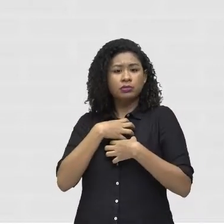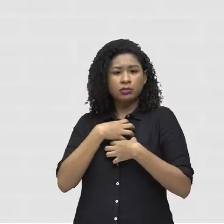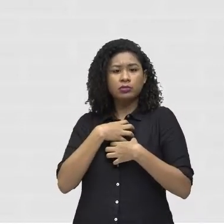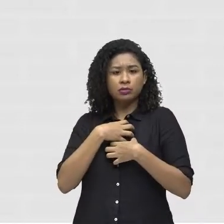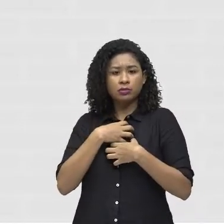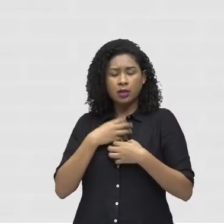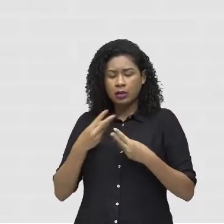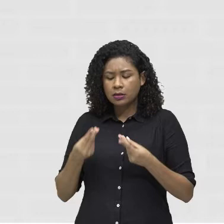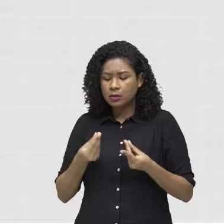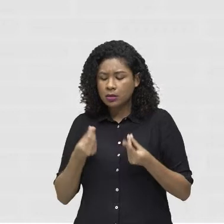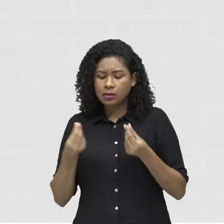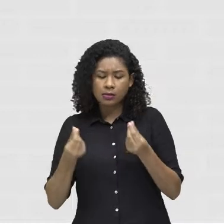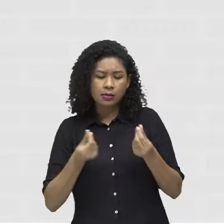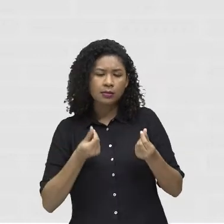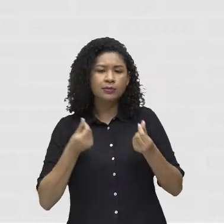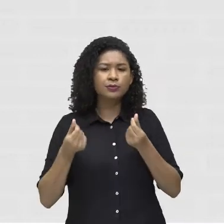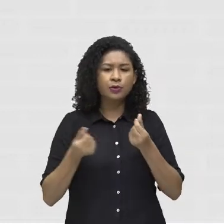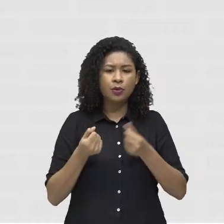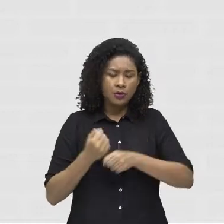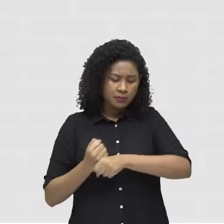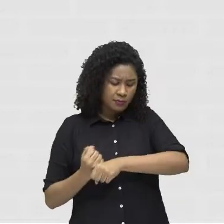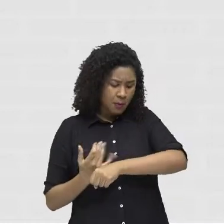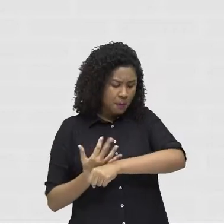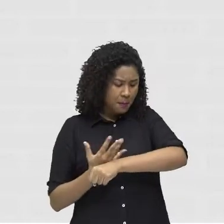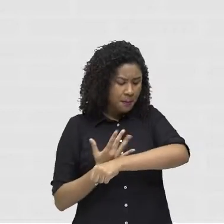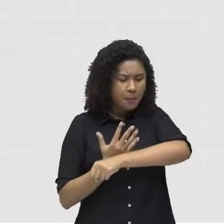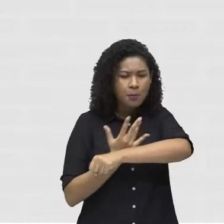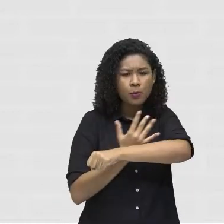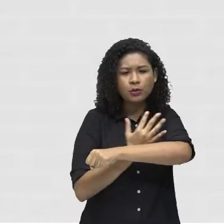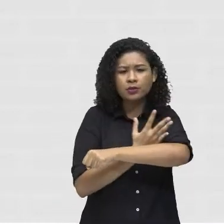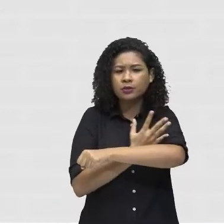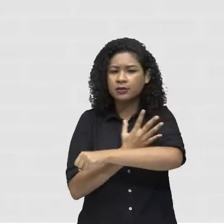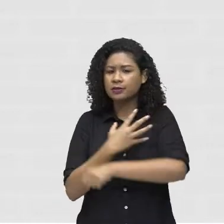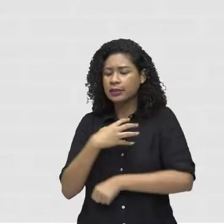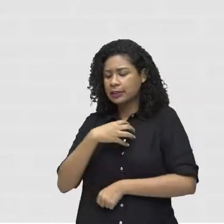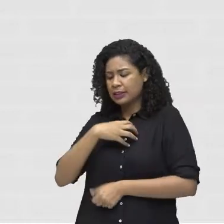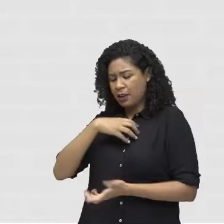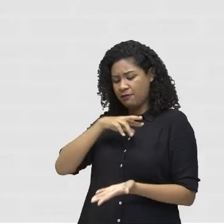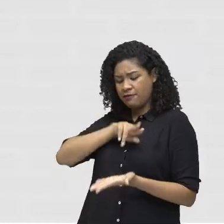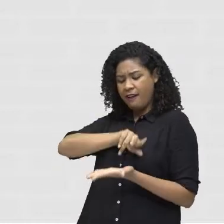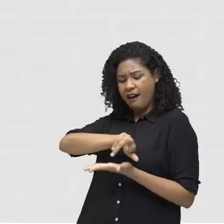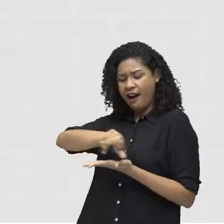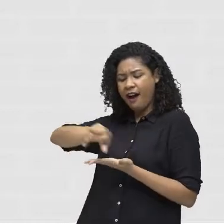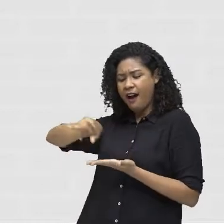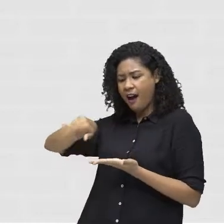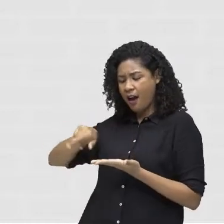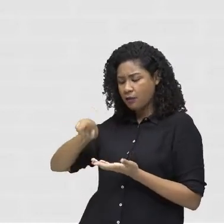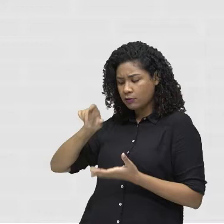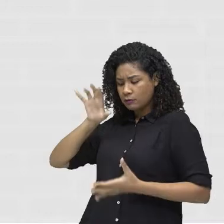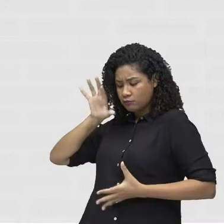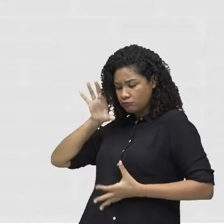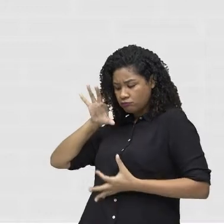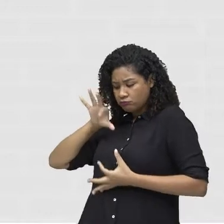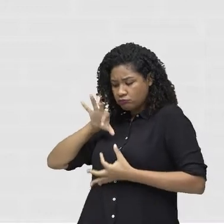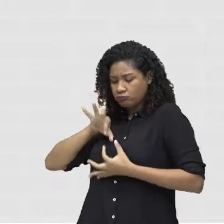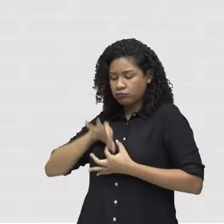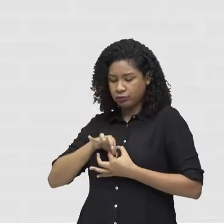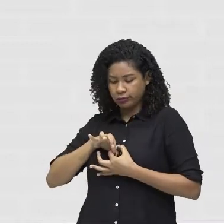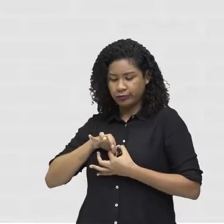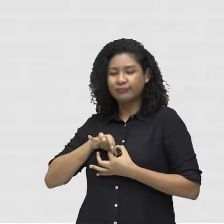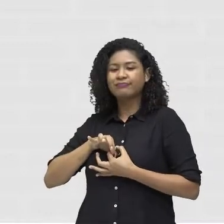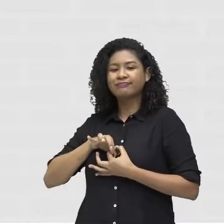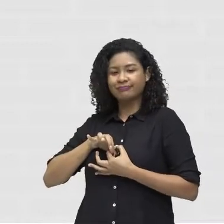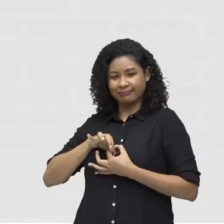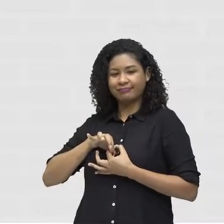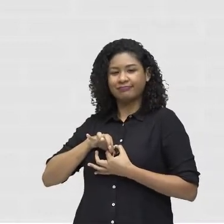suas sensações, com as suas emoções, os seus sentimentos, se conectar com você.